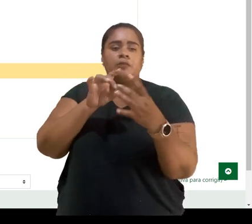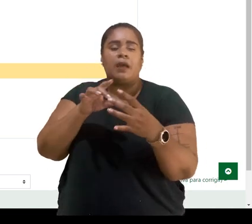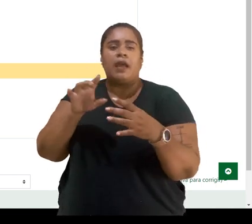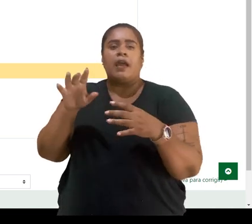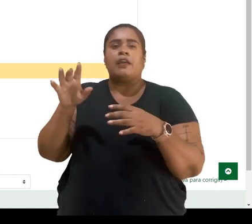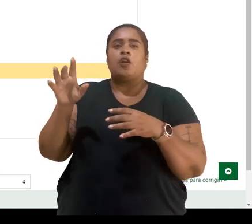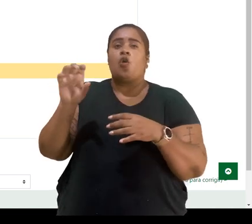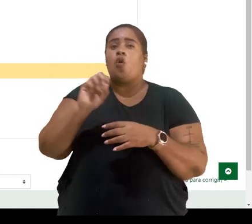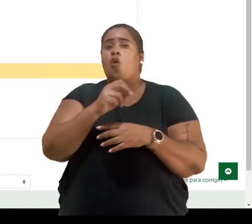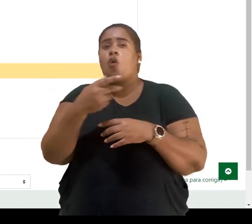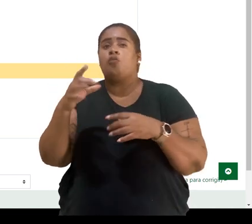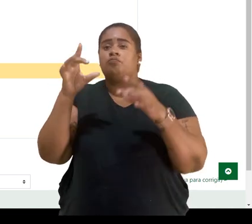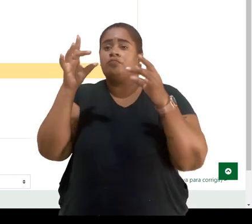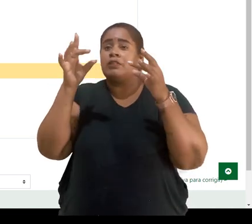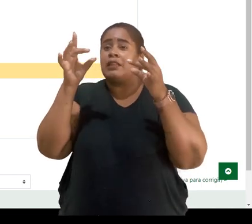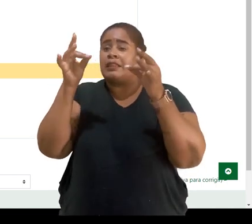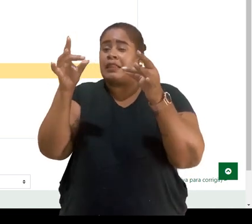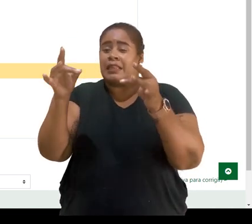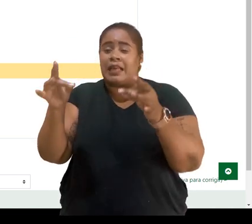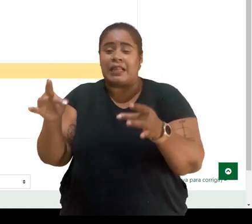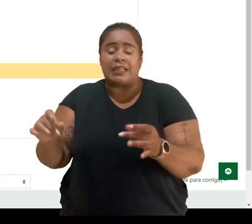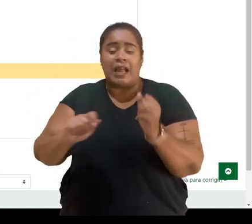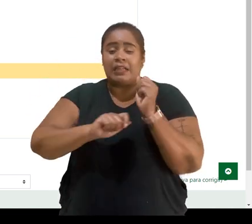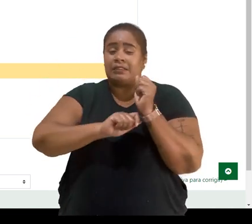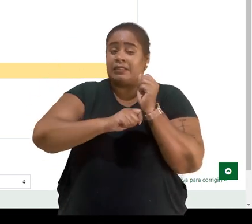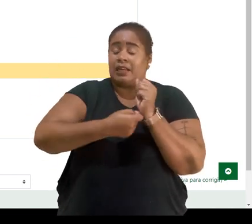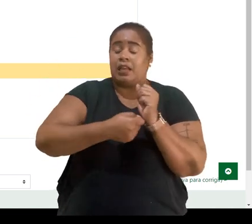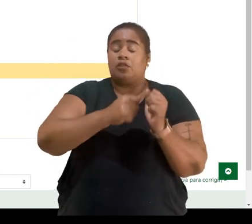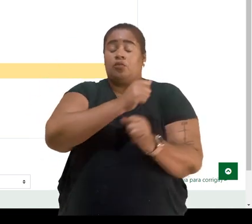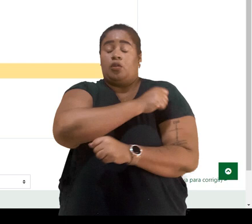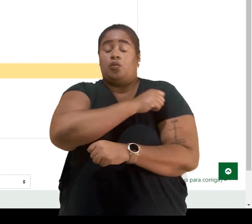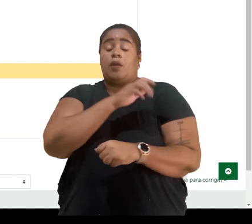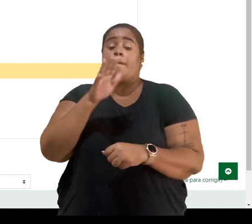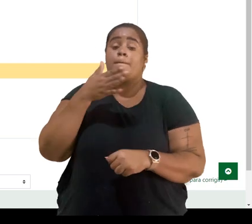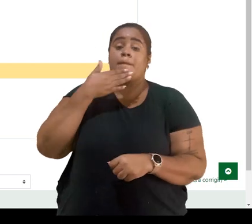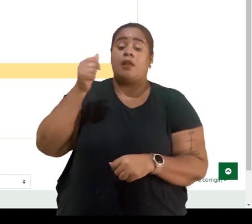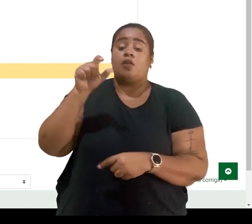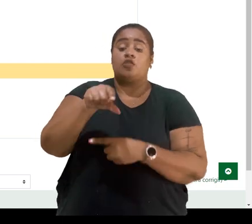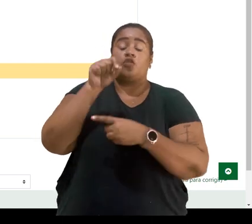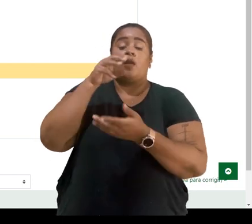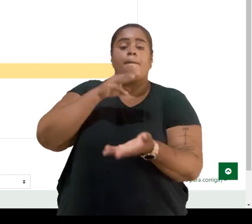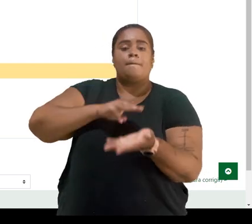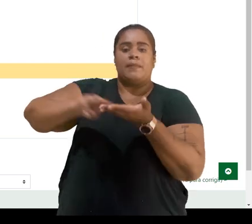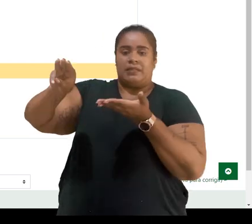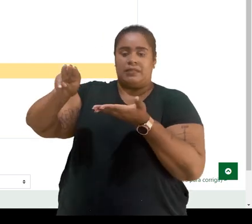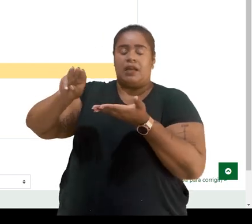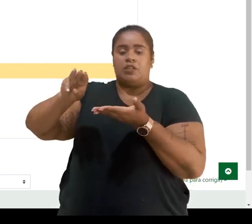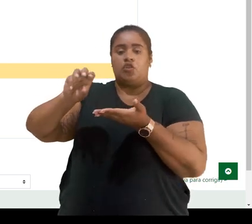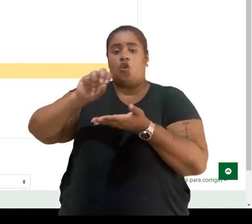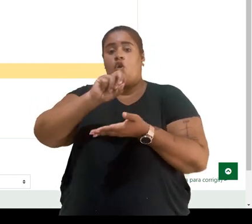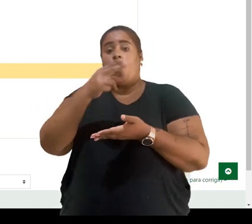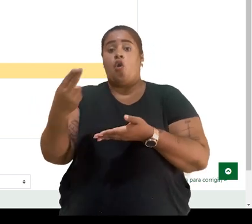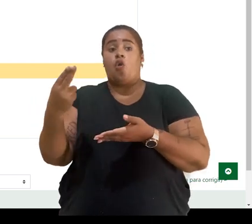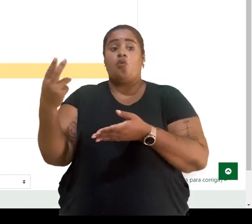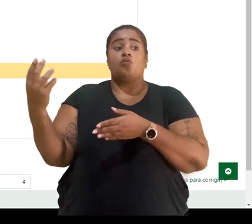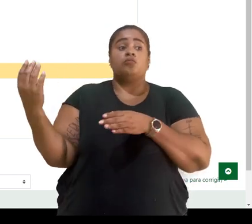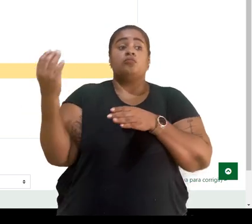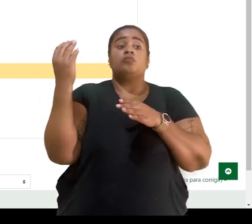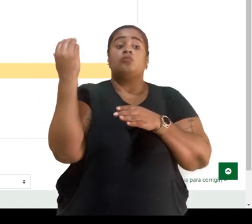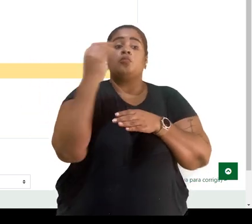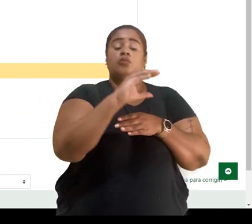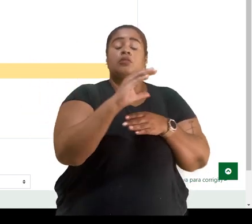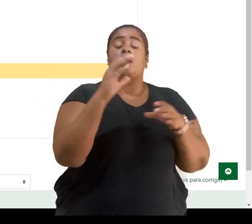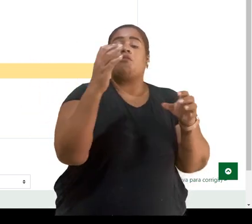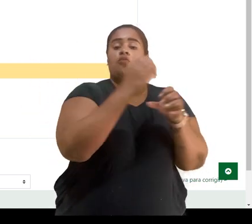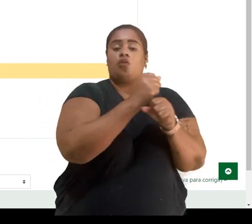algo que contenha detalhes que são privados do aluno seria melhor fazer via mensagem ou